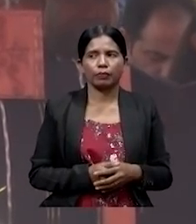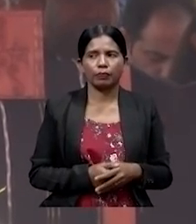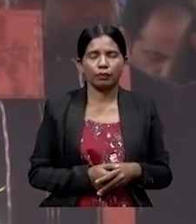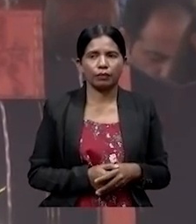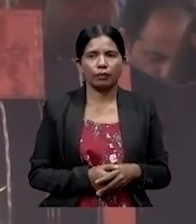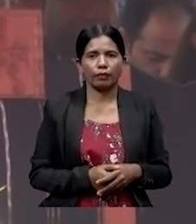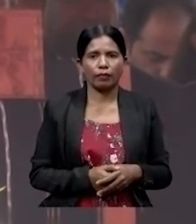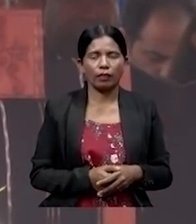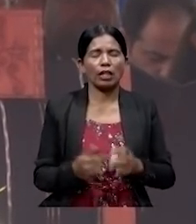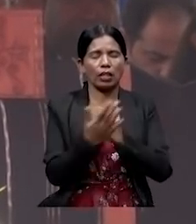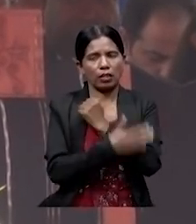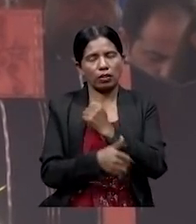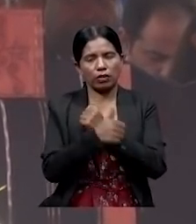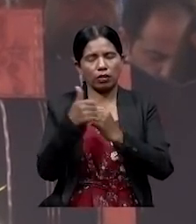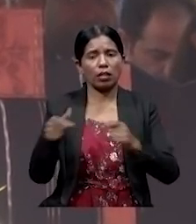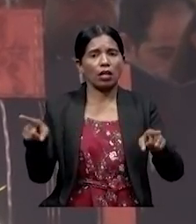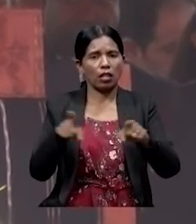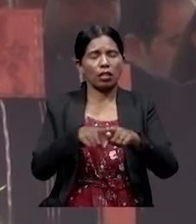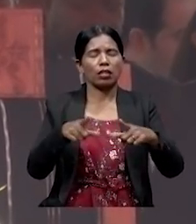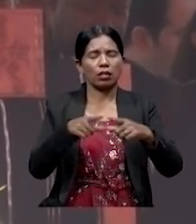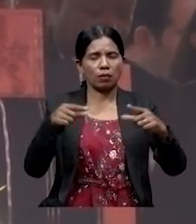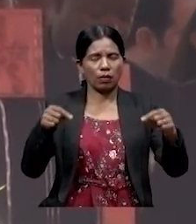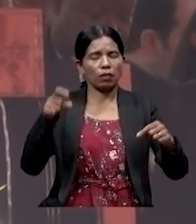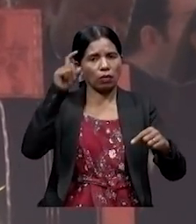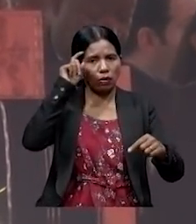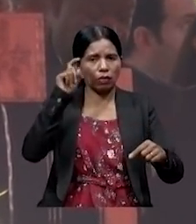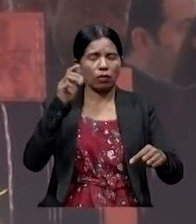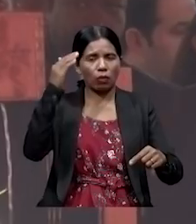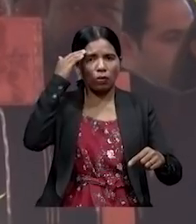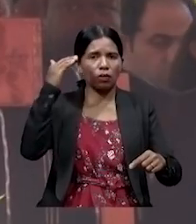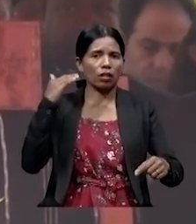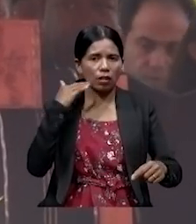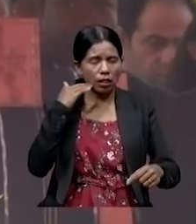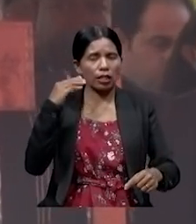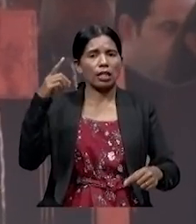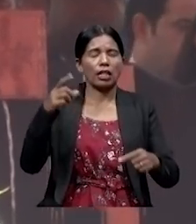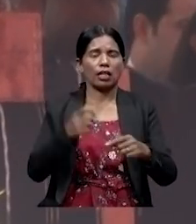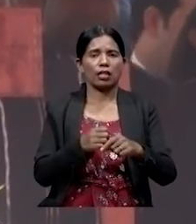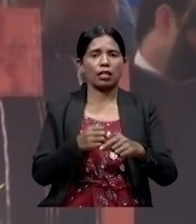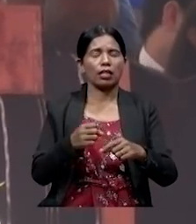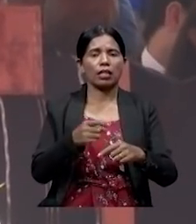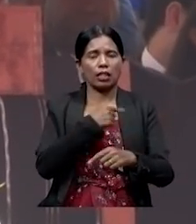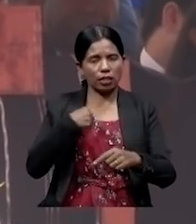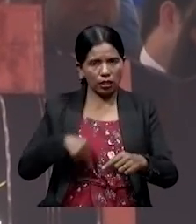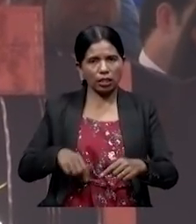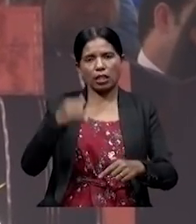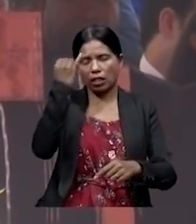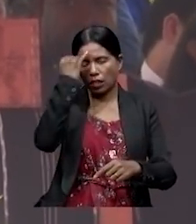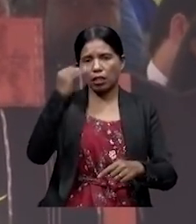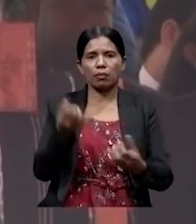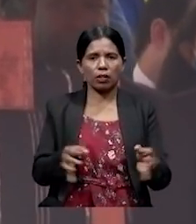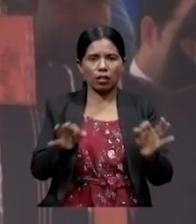E Reiser Sede conhece Japão, Coreia, China, Índia. É bem importante a ida e a região Ásia.